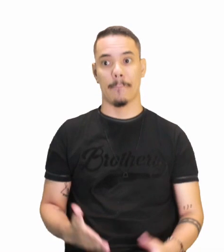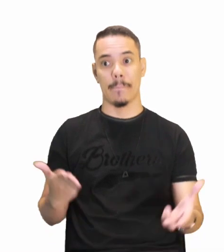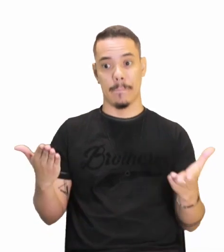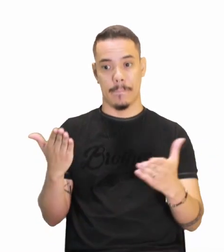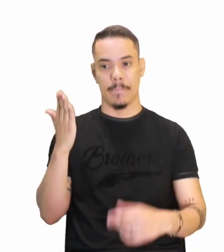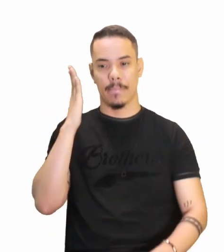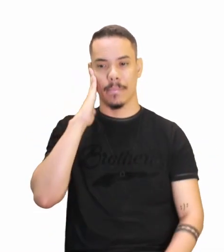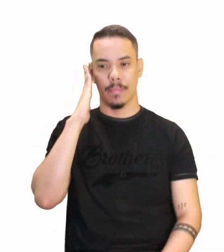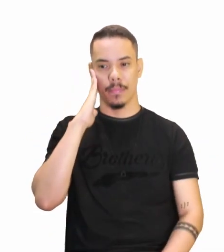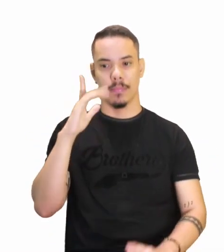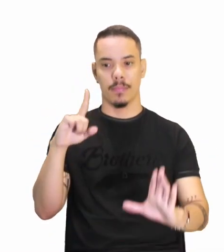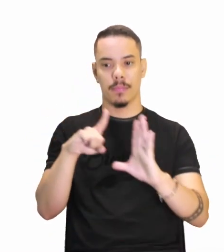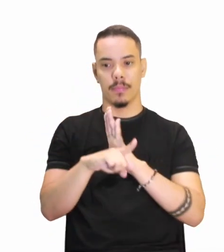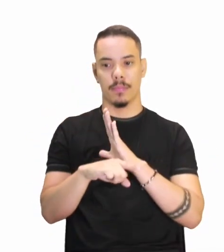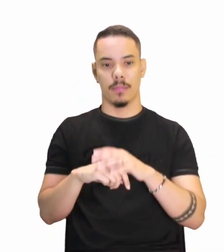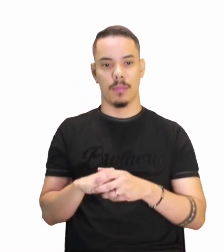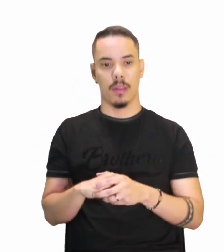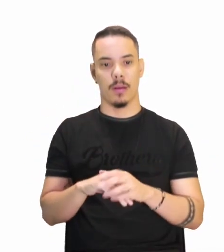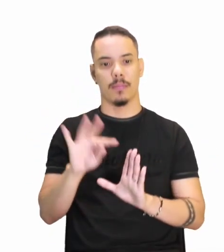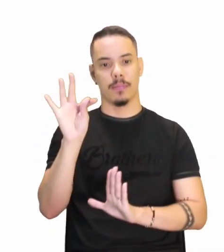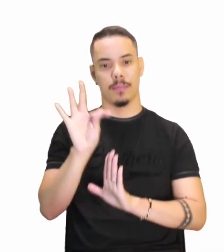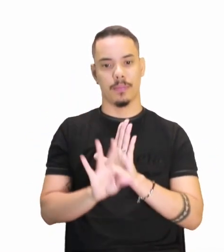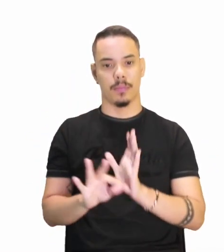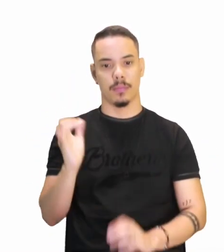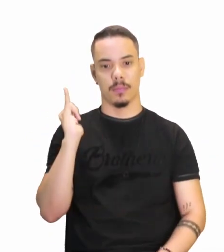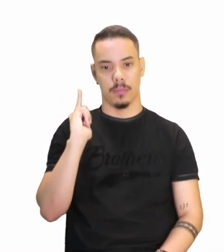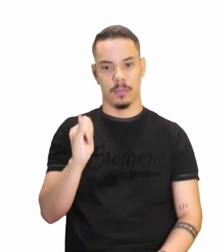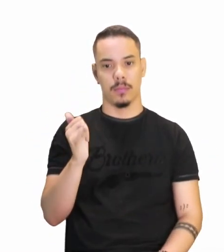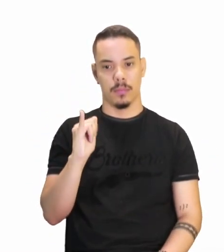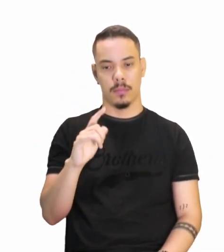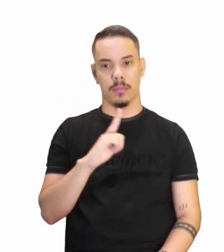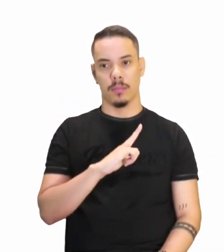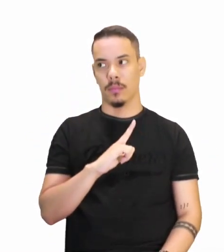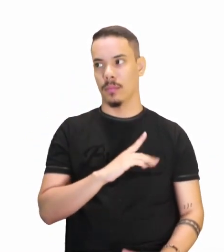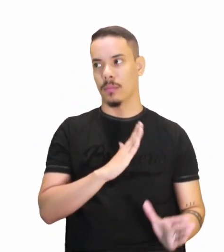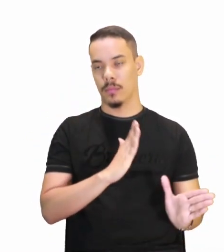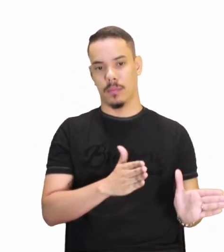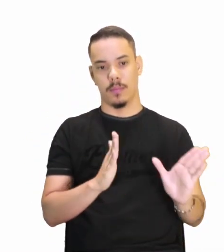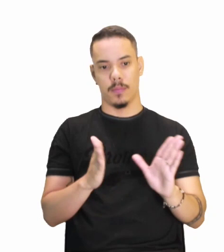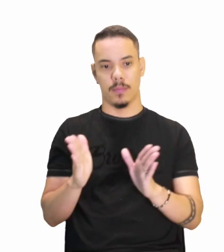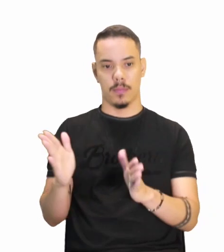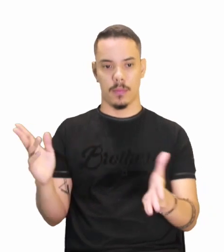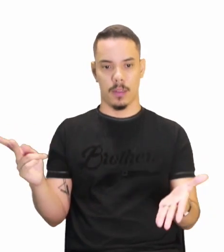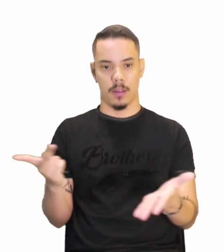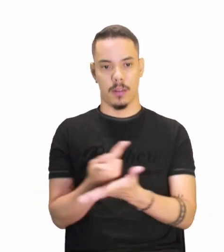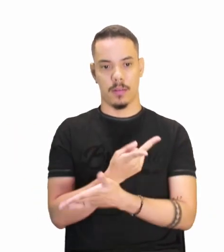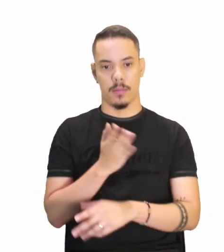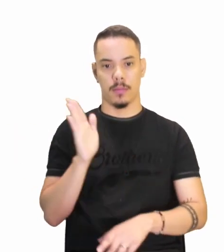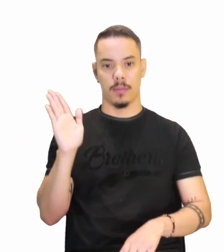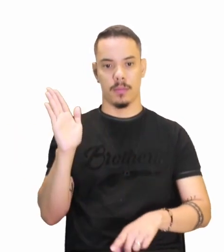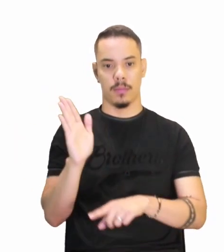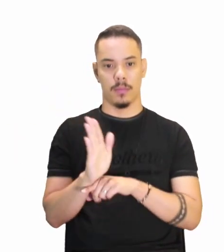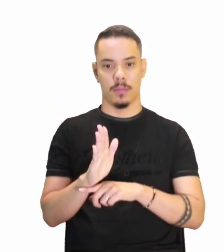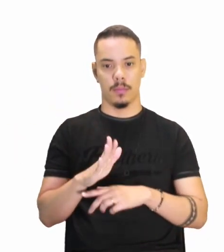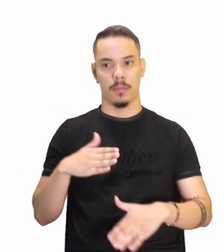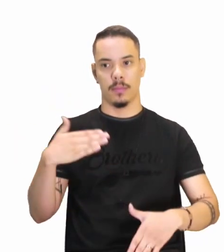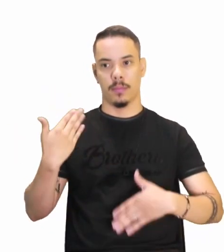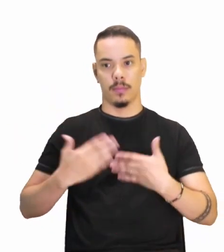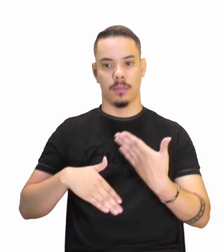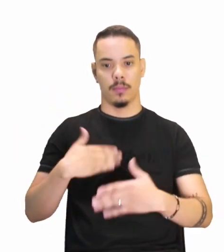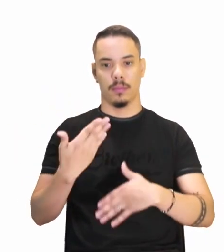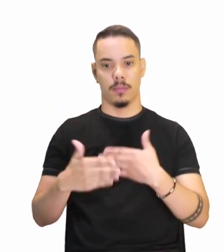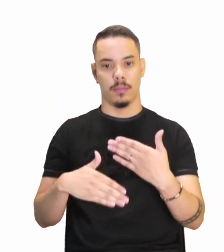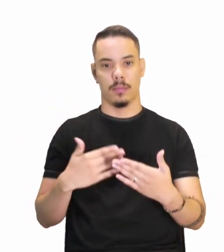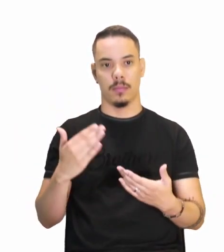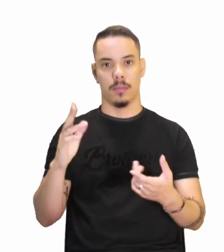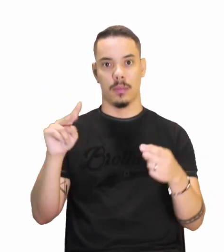da questão no texto narrativo a sequência dos fatos contribuem para a